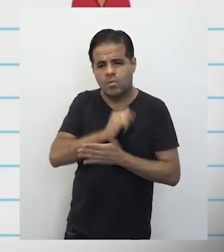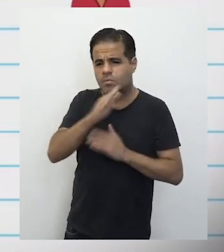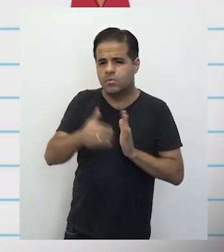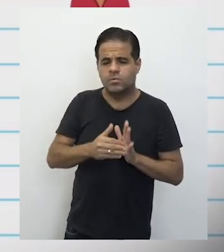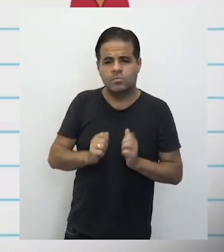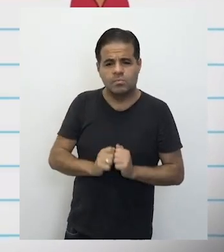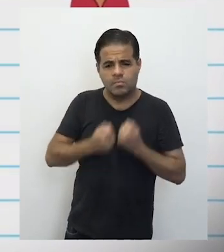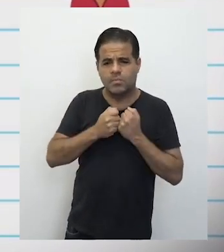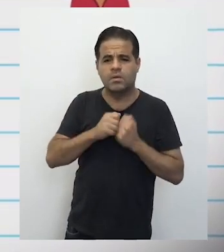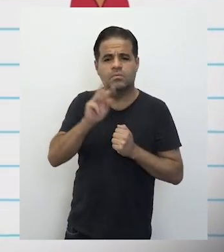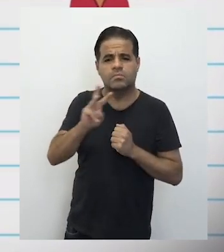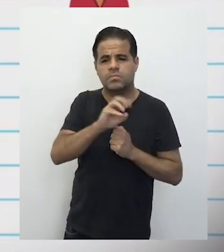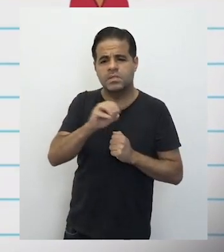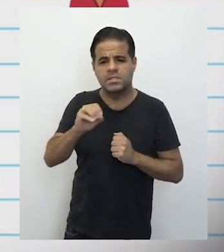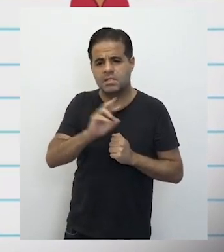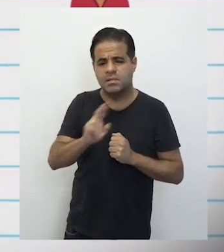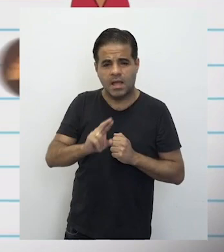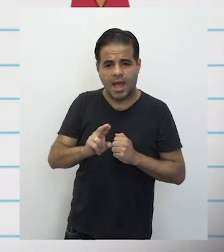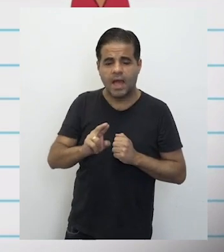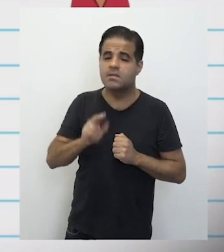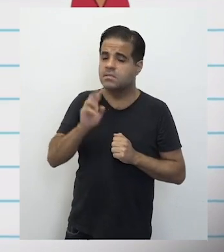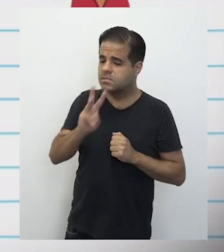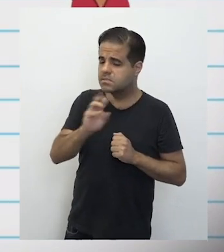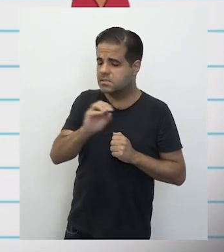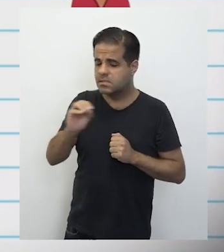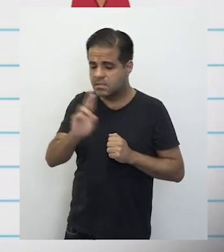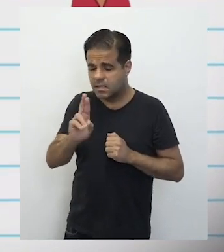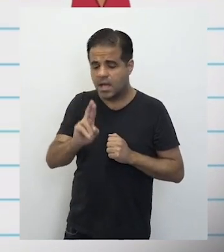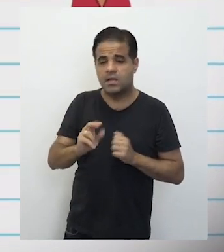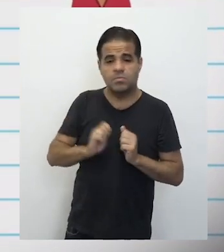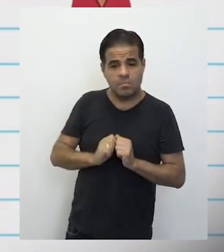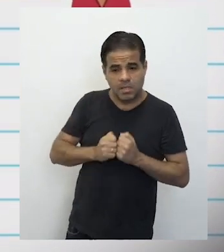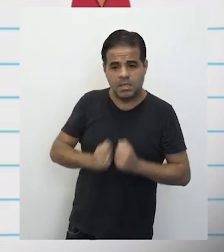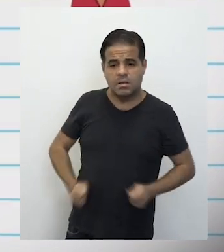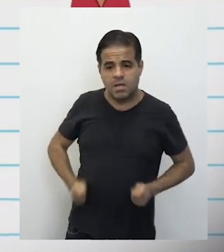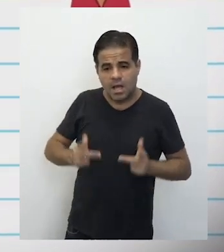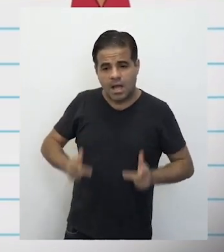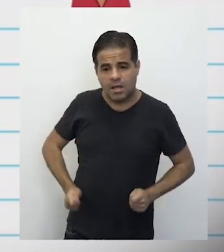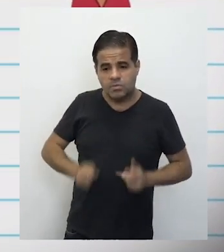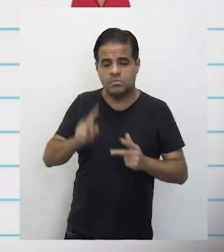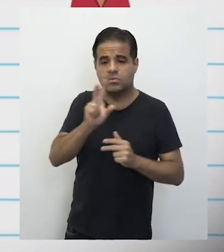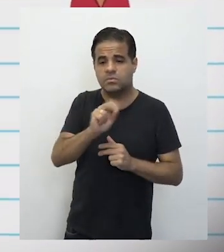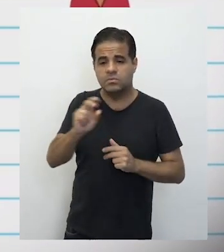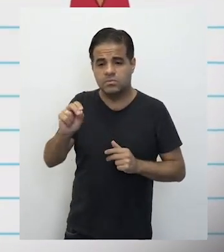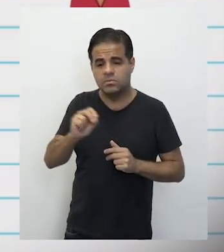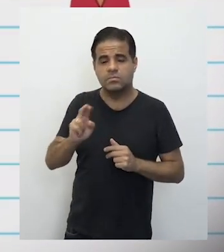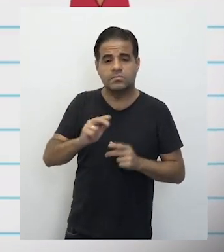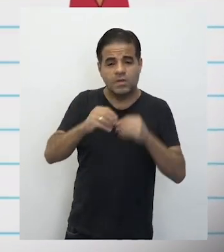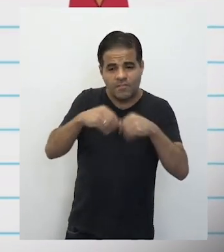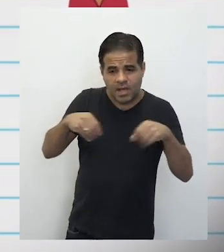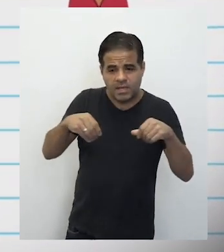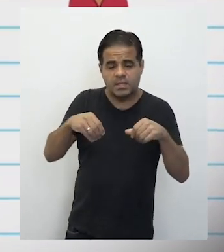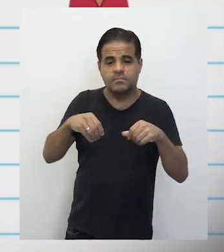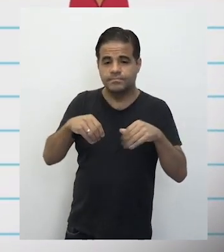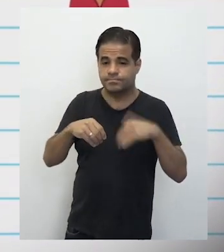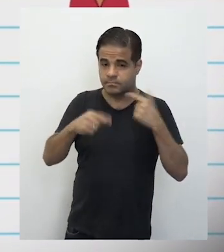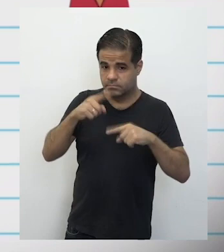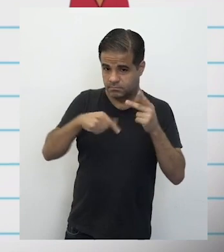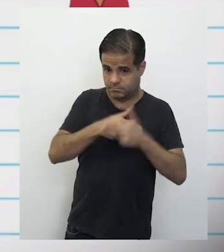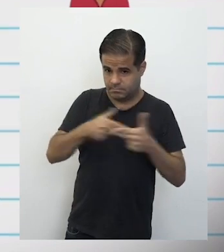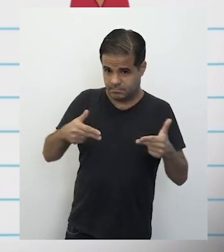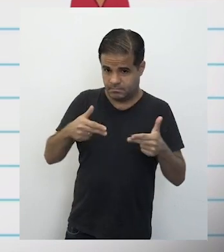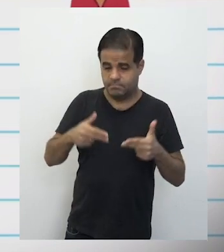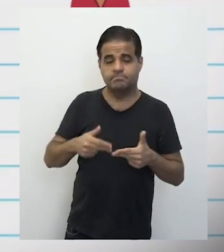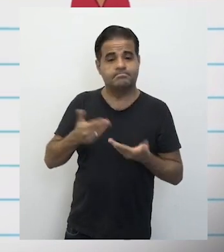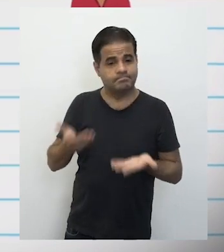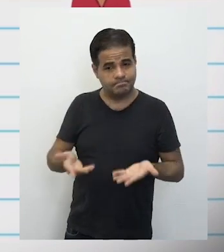padeiro por R$300. Desses 300, o padeiro gastou 200 na compra da farinha de trigo. O produtor de farinha,